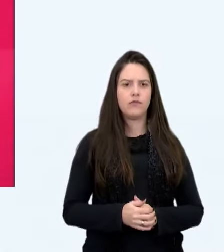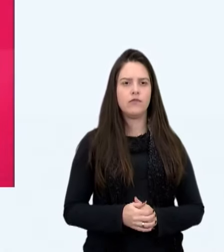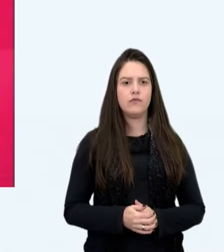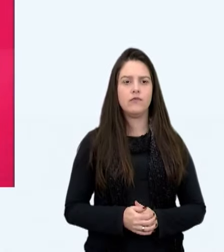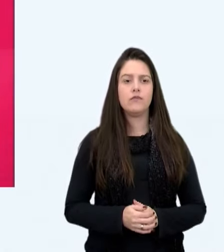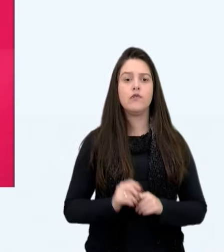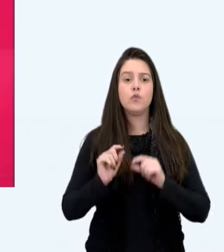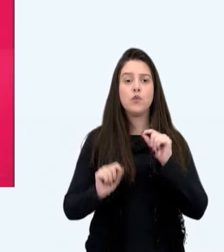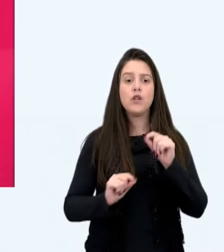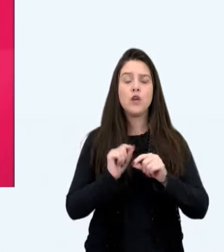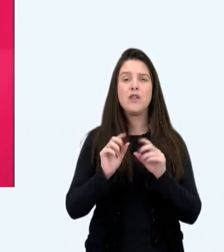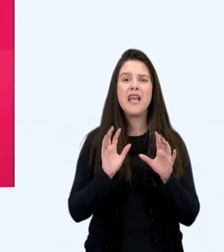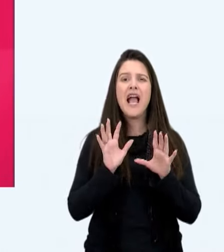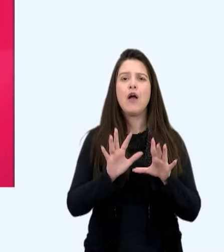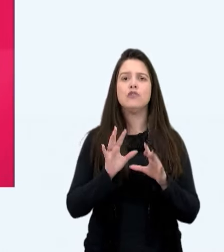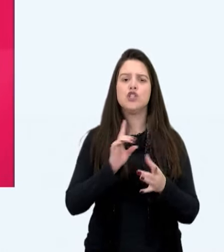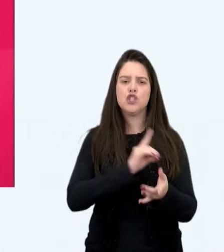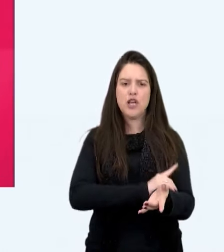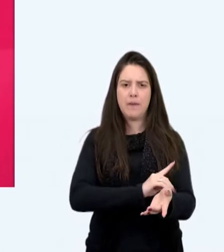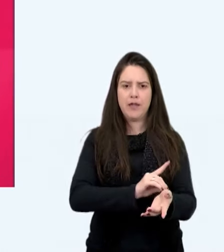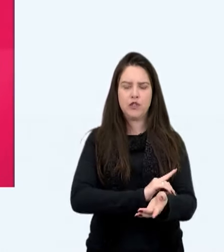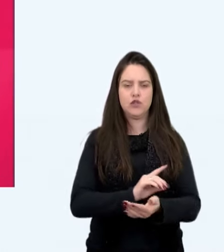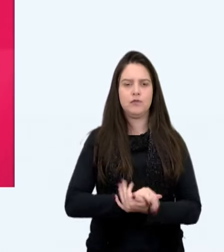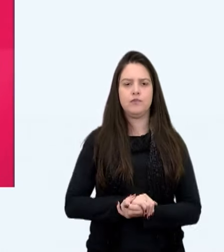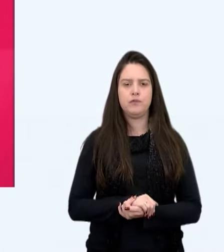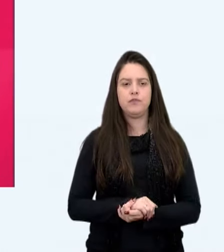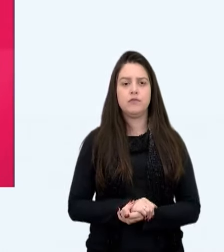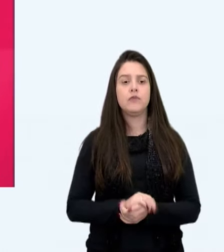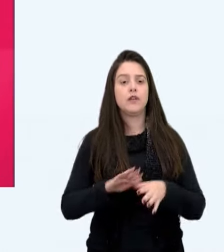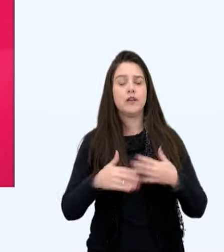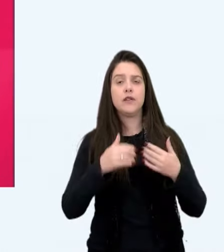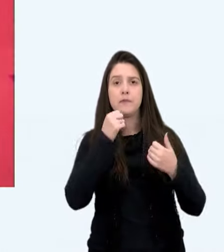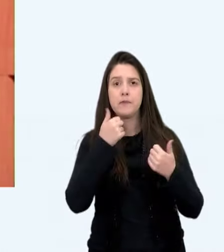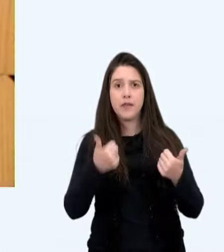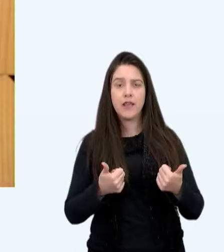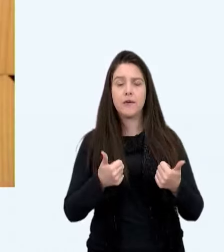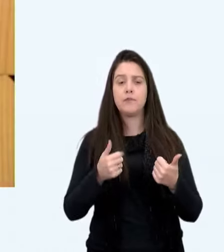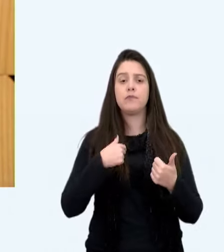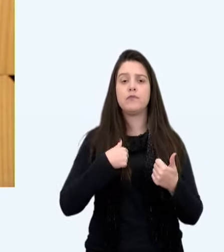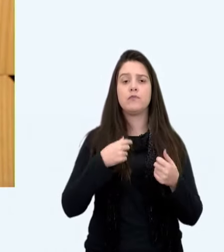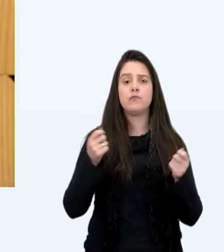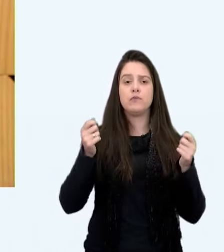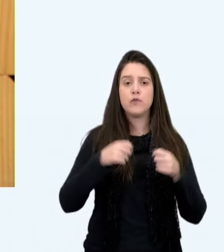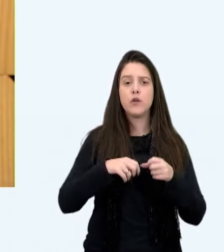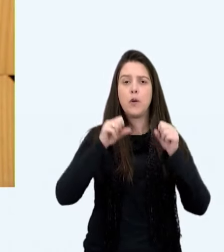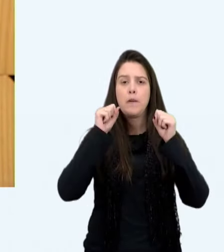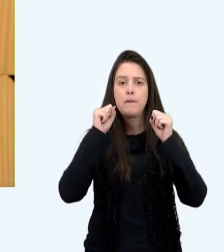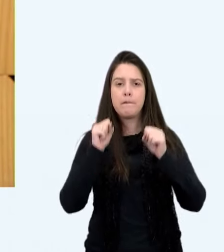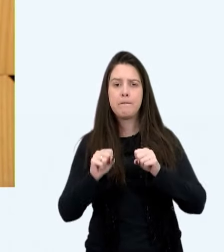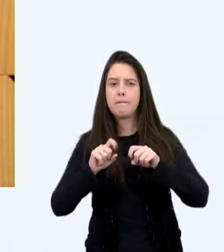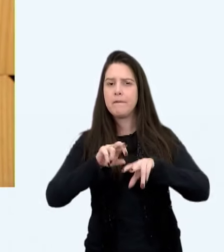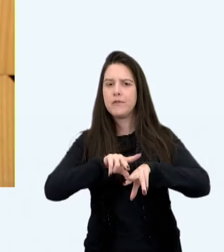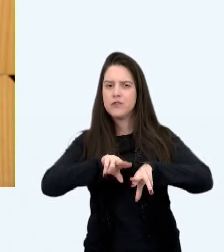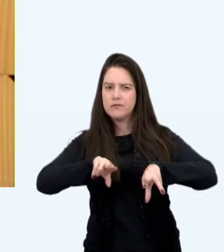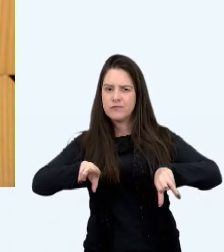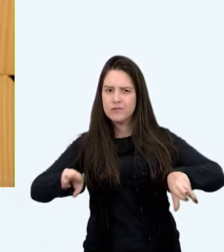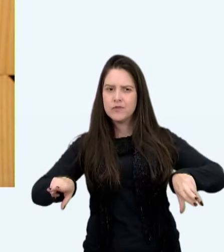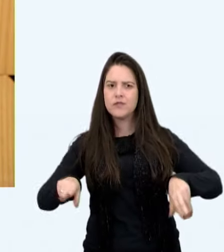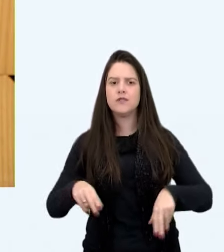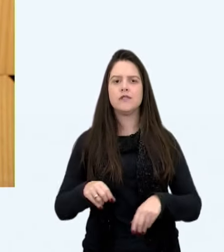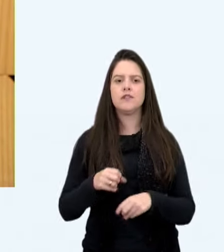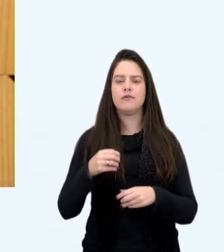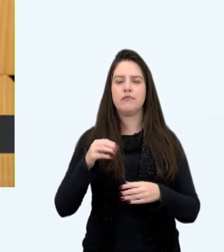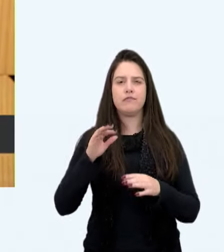O que causa o diabetes? Bem, o diabetes ele pode ser causado por diversos